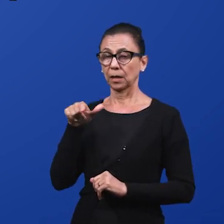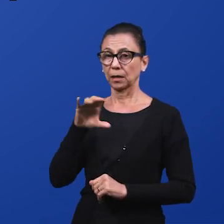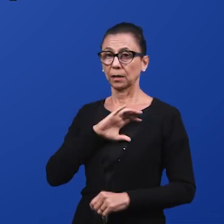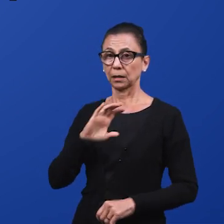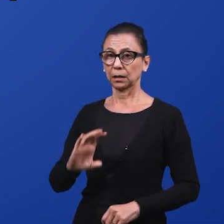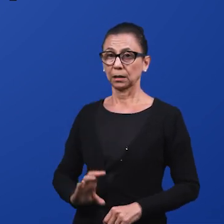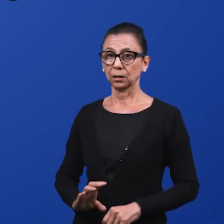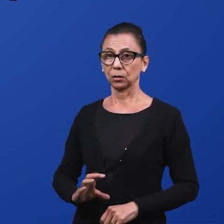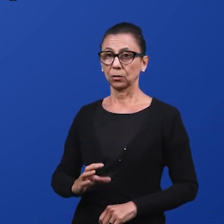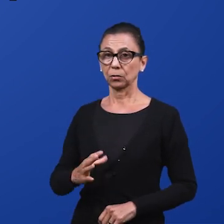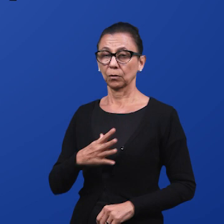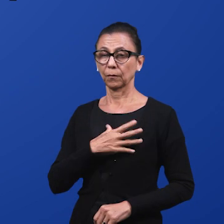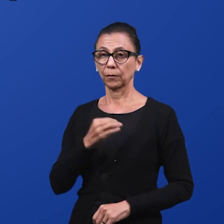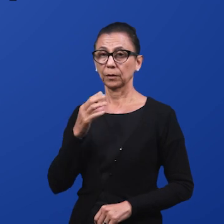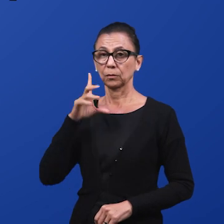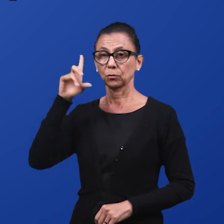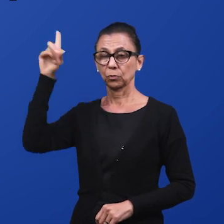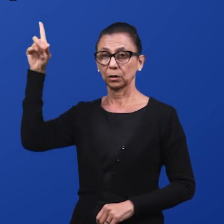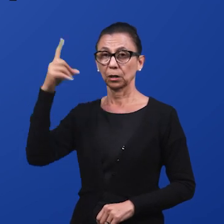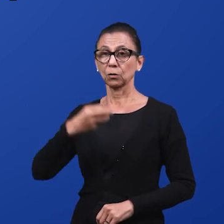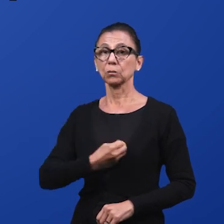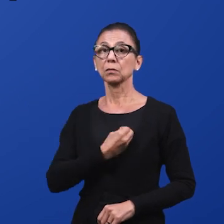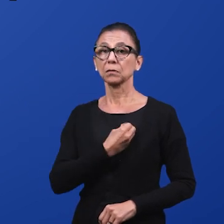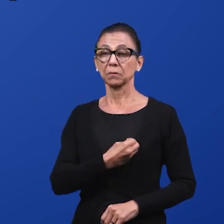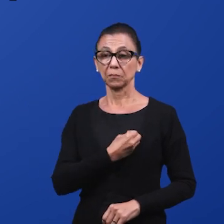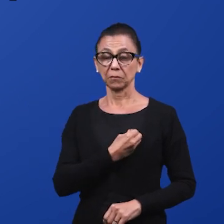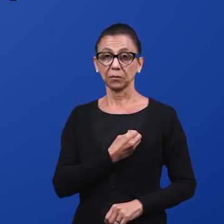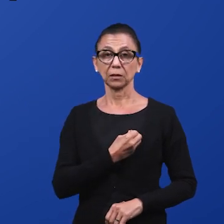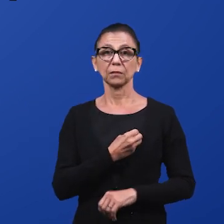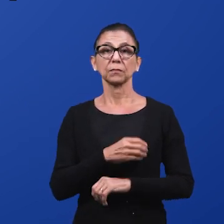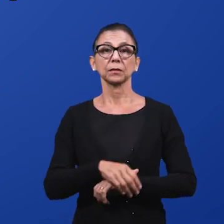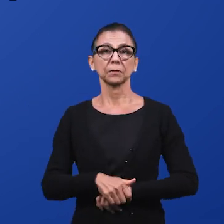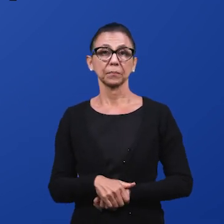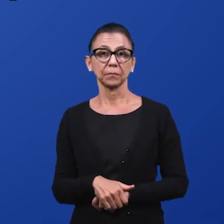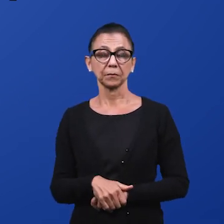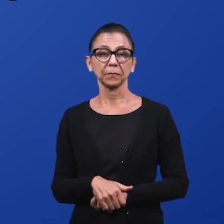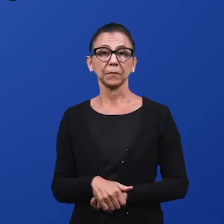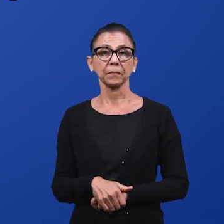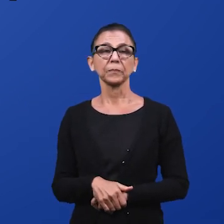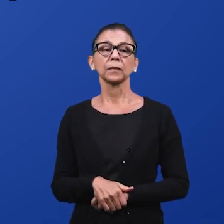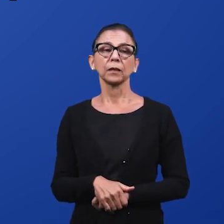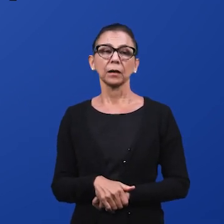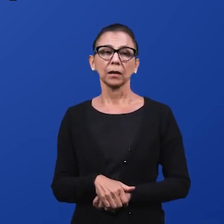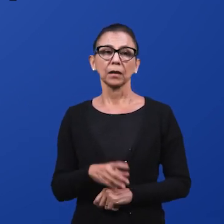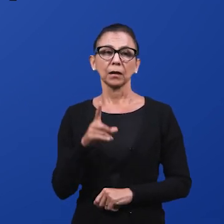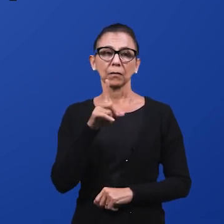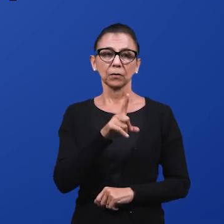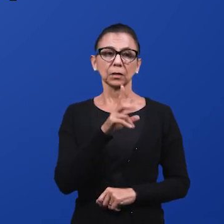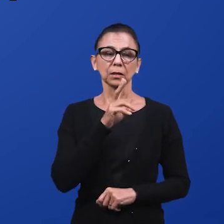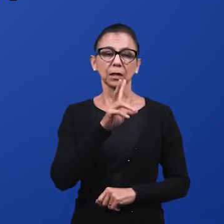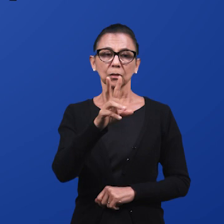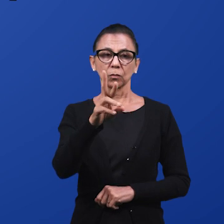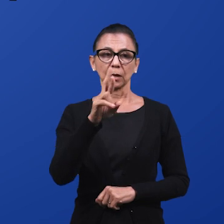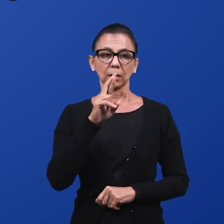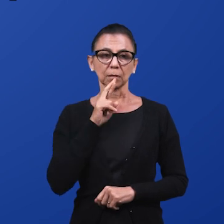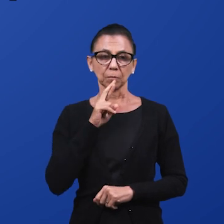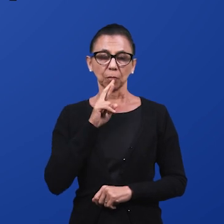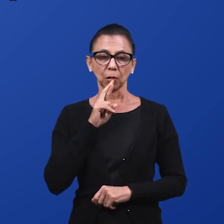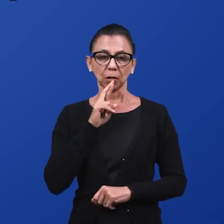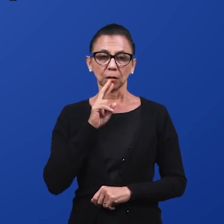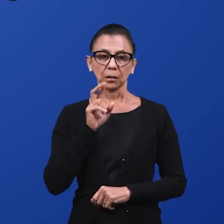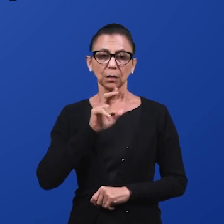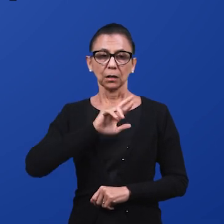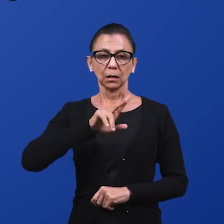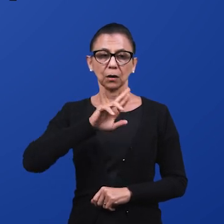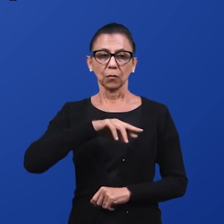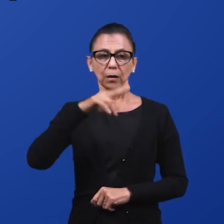vivo. E Jesus olha para ele e fala para ele bem assim: Bem-aventurado és tu, Simão Barjonas, porque não foi carne nem sangue que